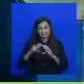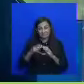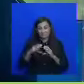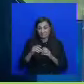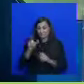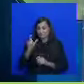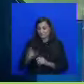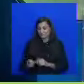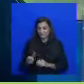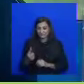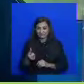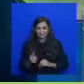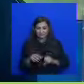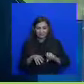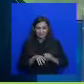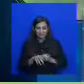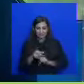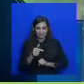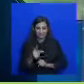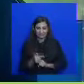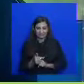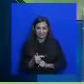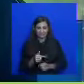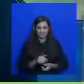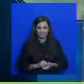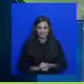para a coluna 6 do Super 7.